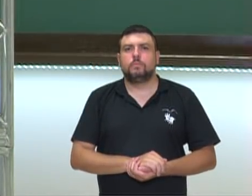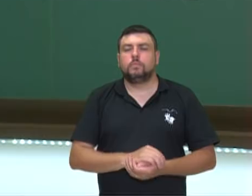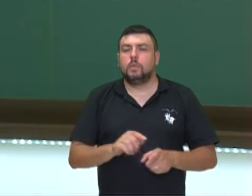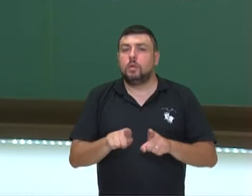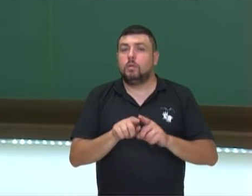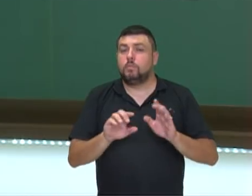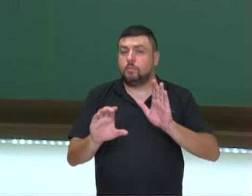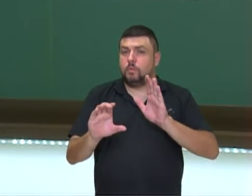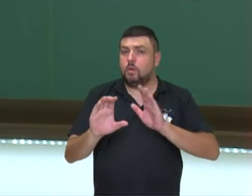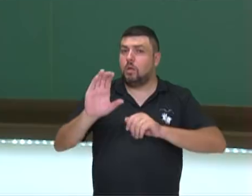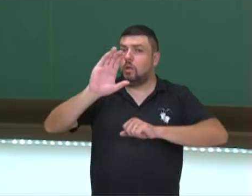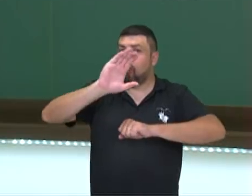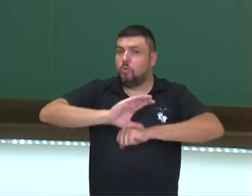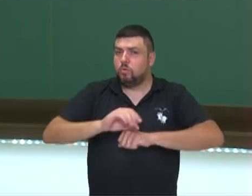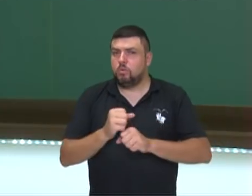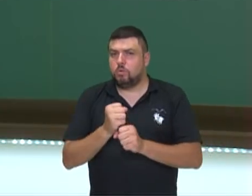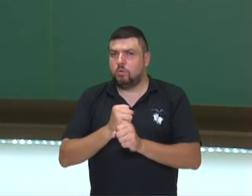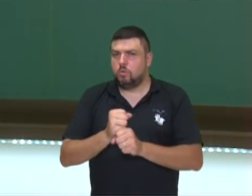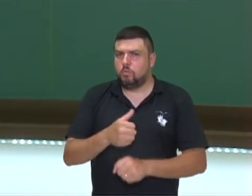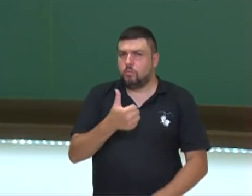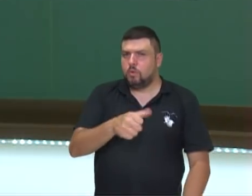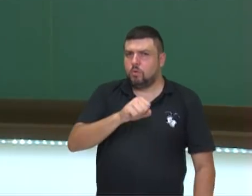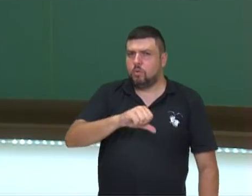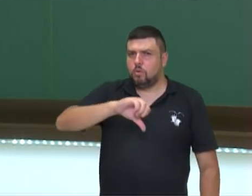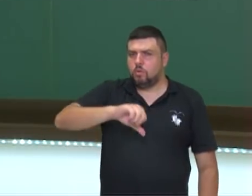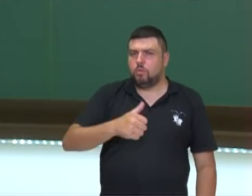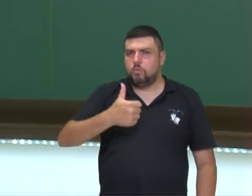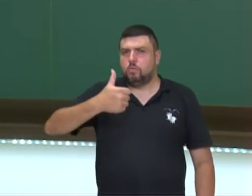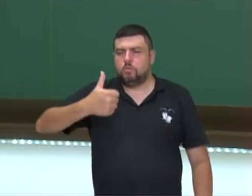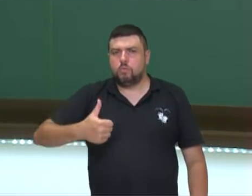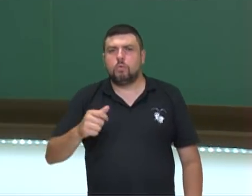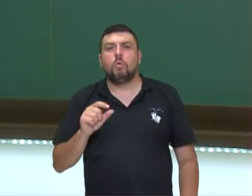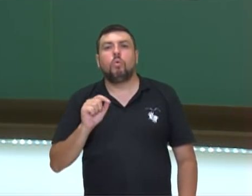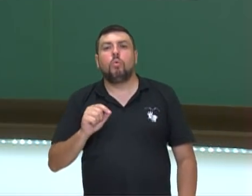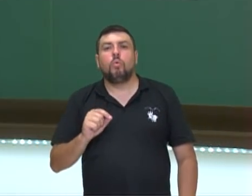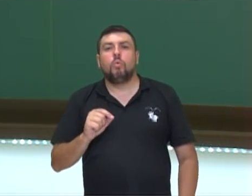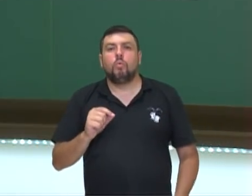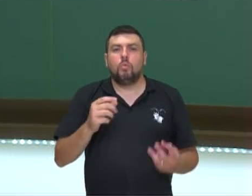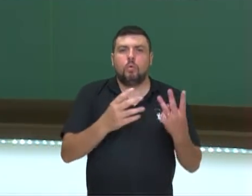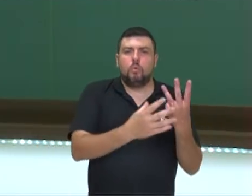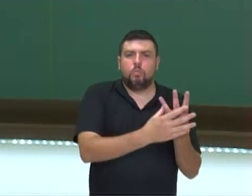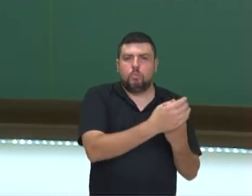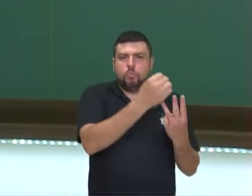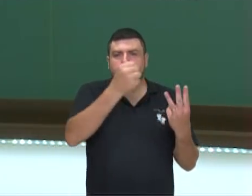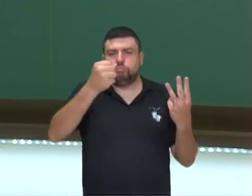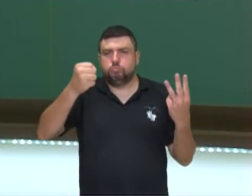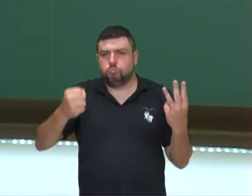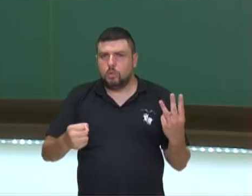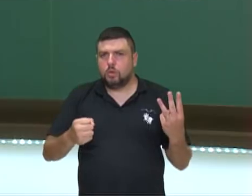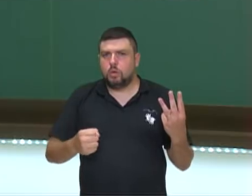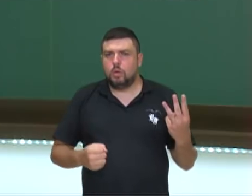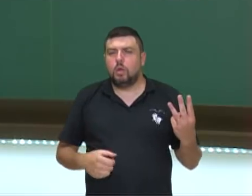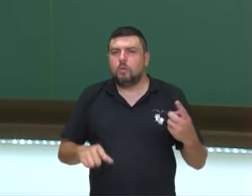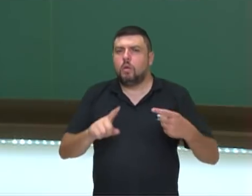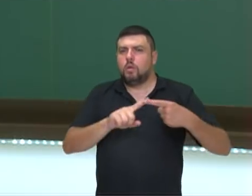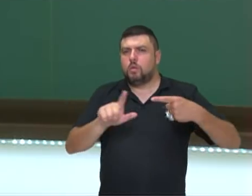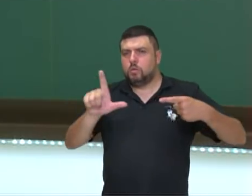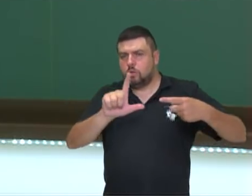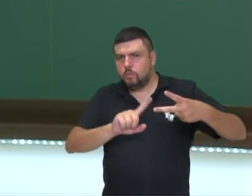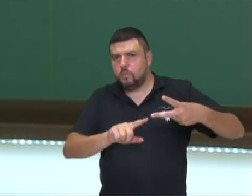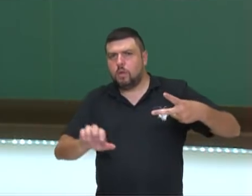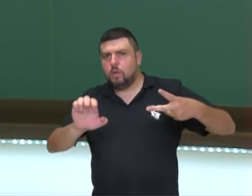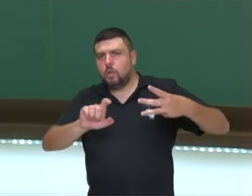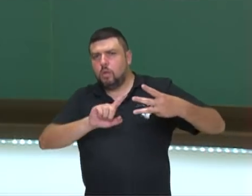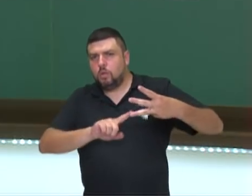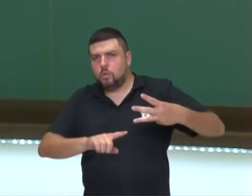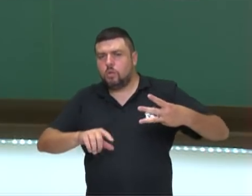de 1891, a definição dos 3 poderes: legislativo, executivo e